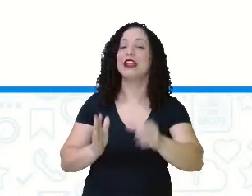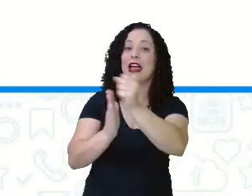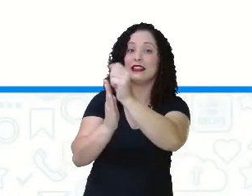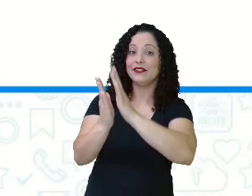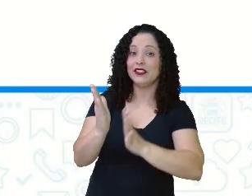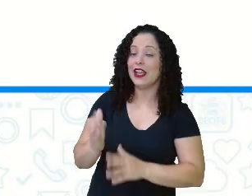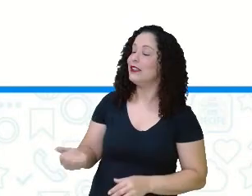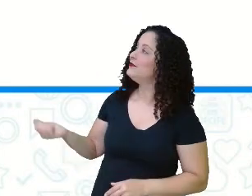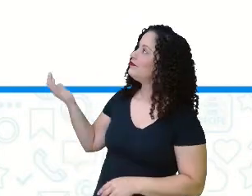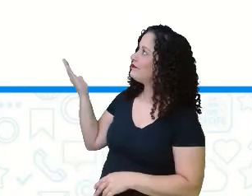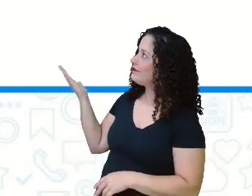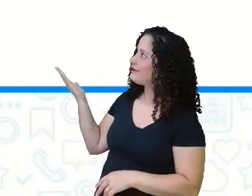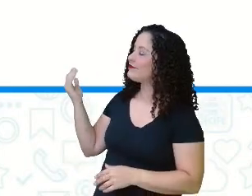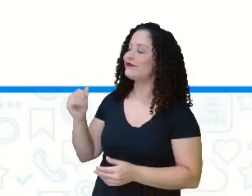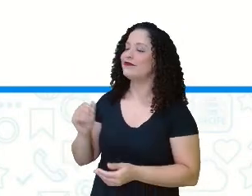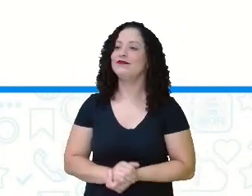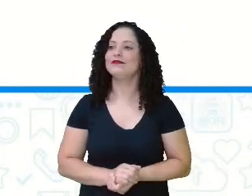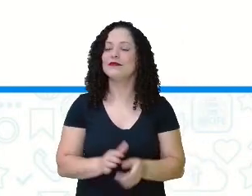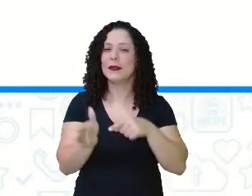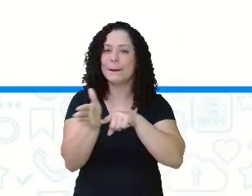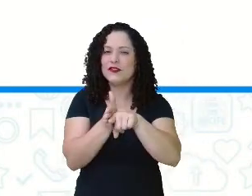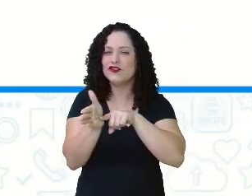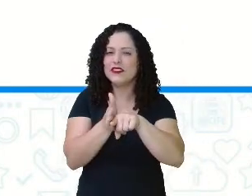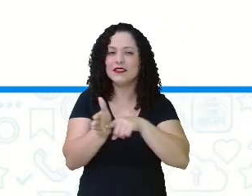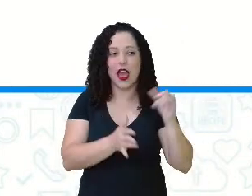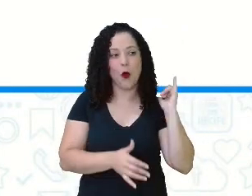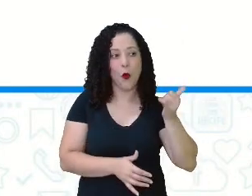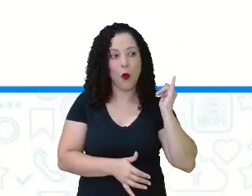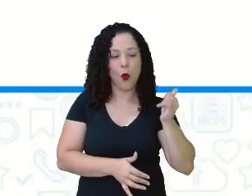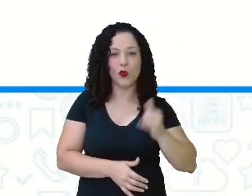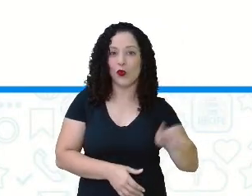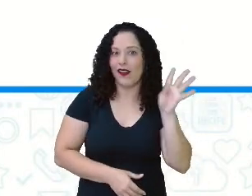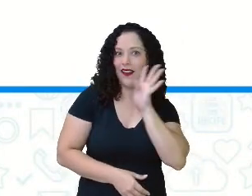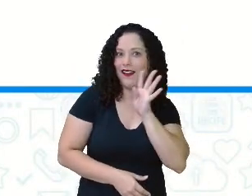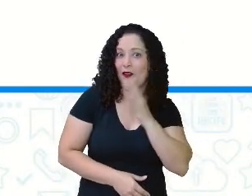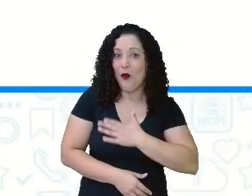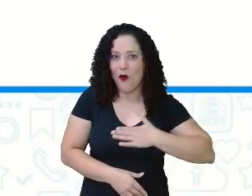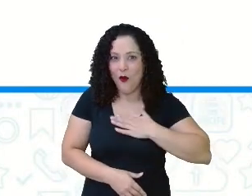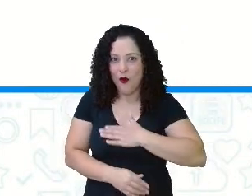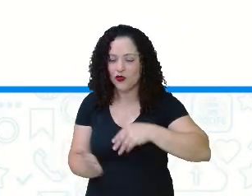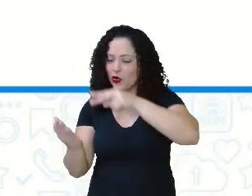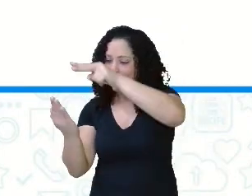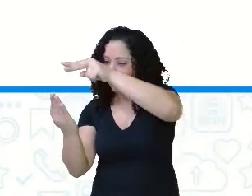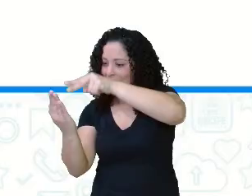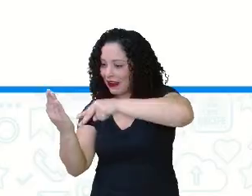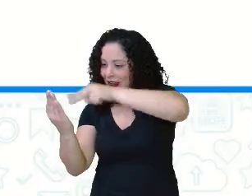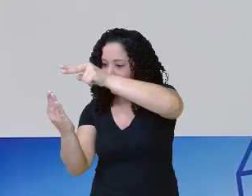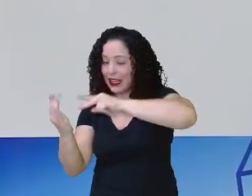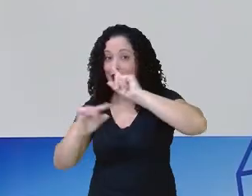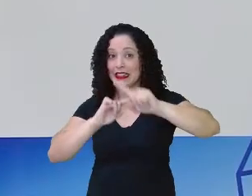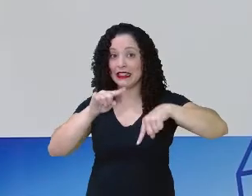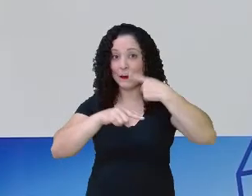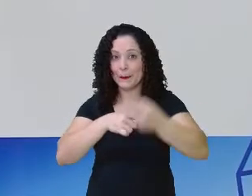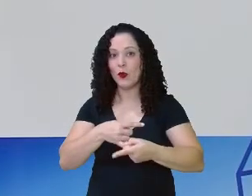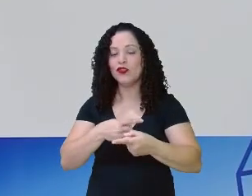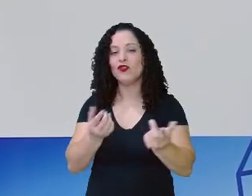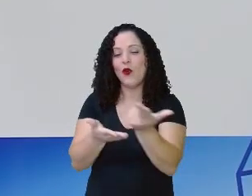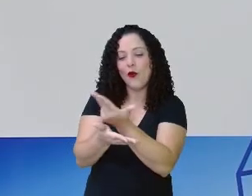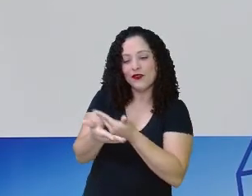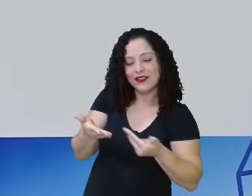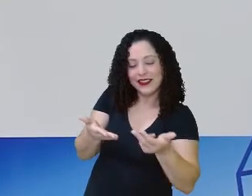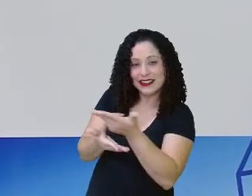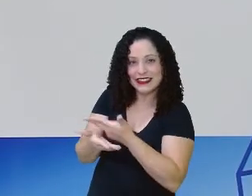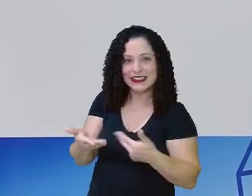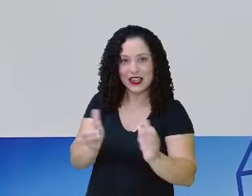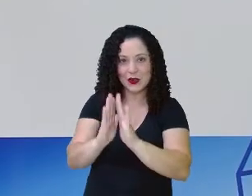é justamente essa. Ó. Você vai pesquisar um conto de sua preferência, vai lê-lo, claro, e depois faz um lindo desenho em